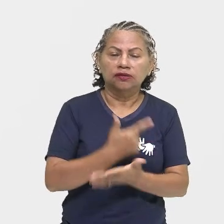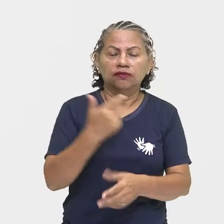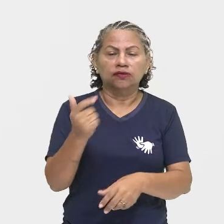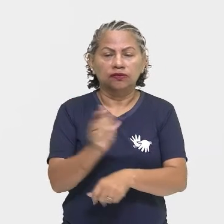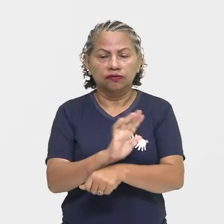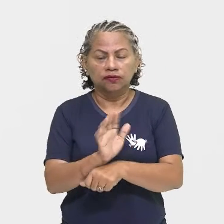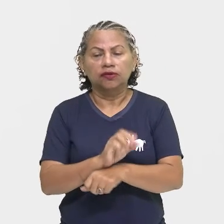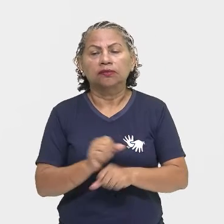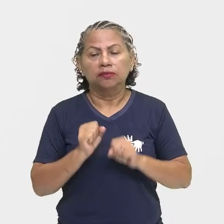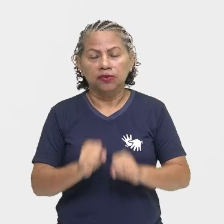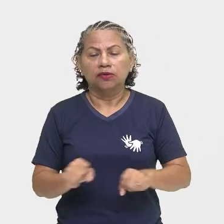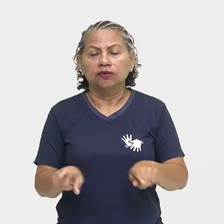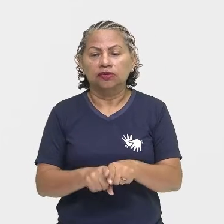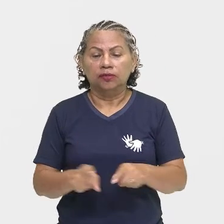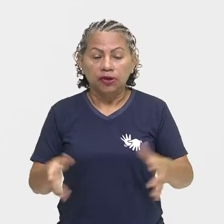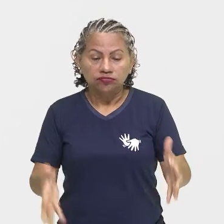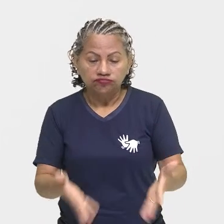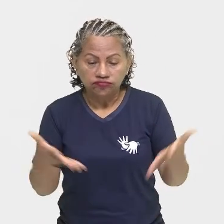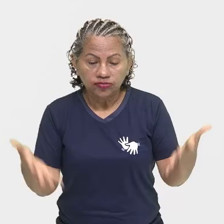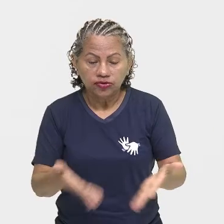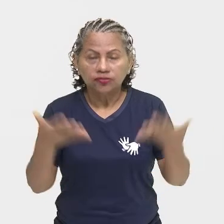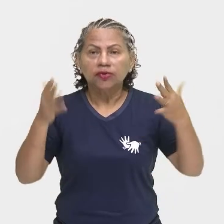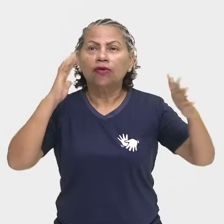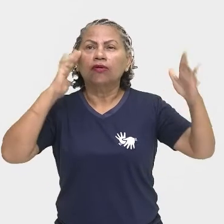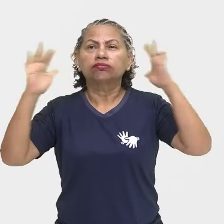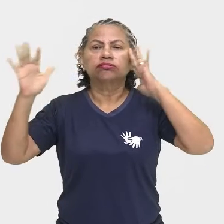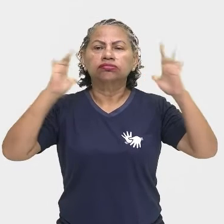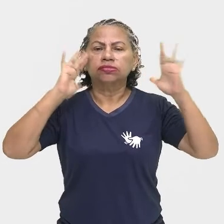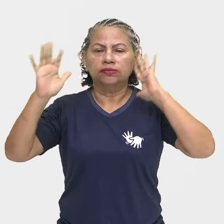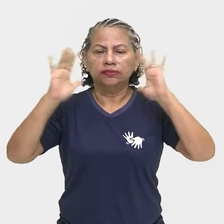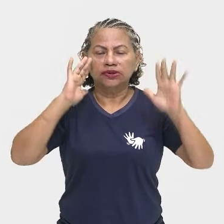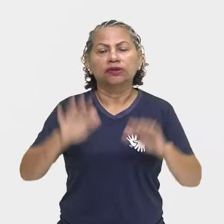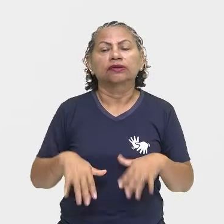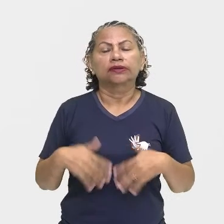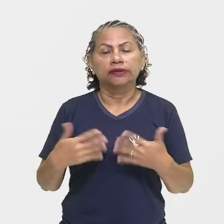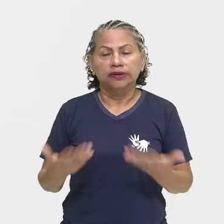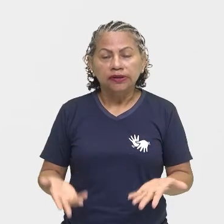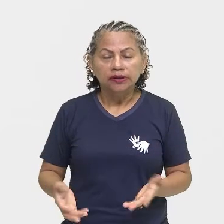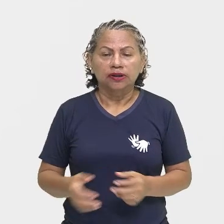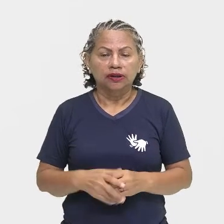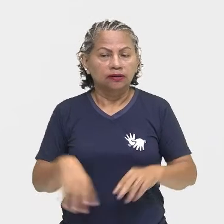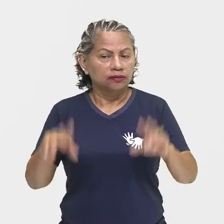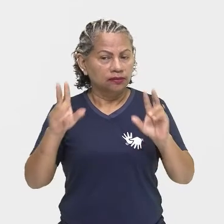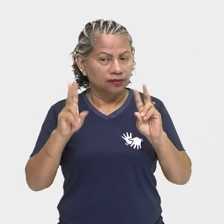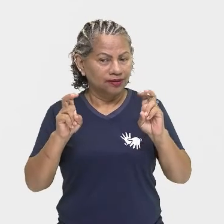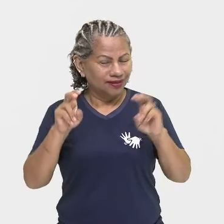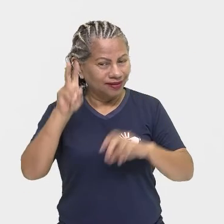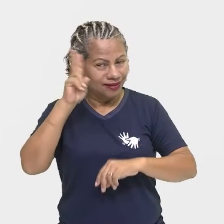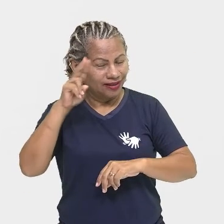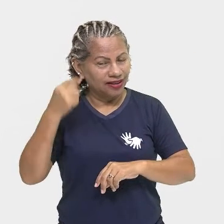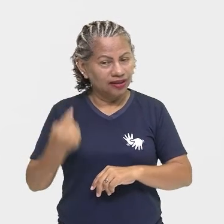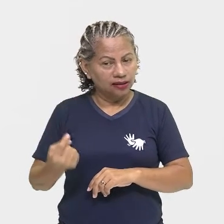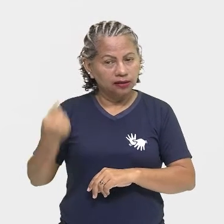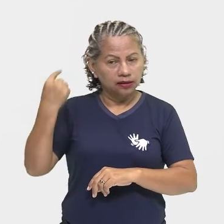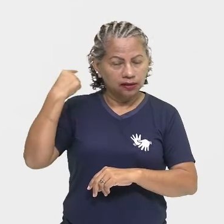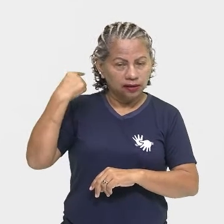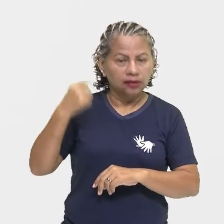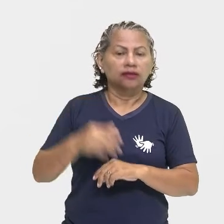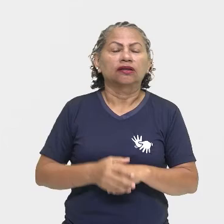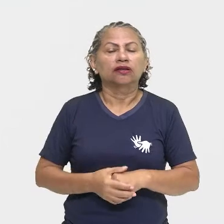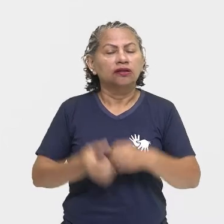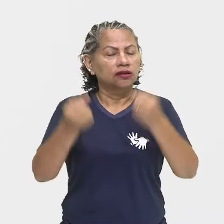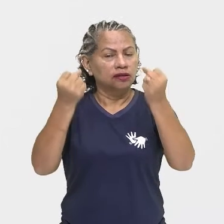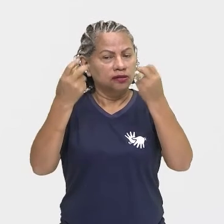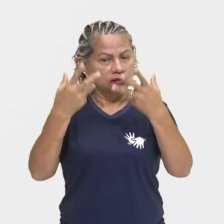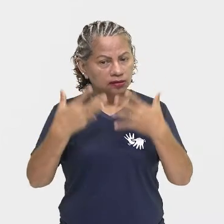a fantasia e a imaginação. Então, aquele assunto que nós falamos a respeito de cybercultura,